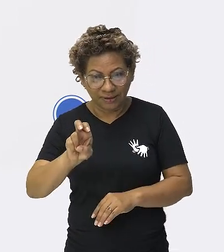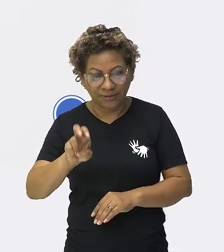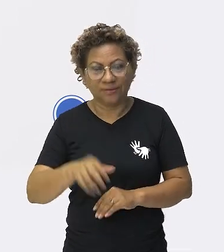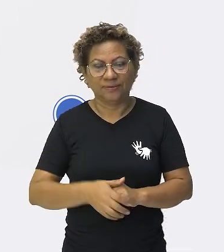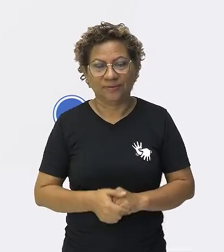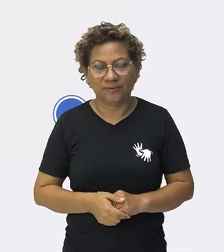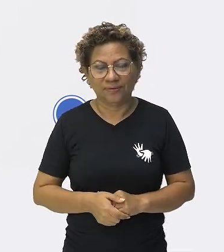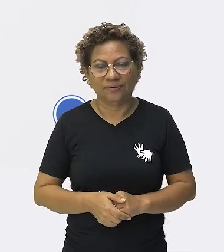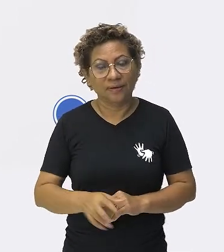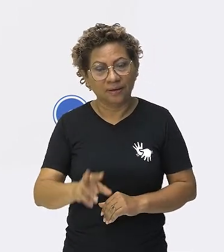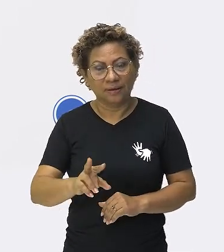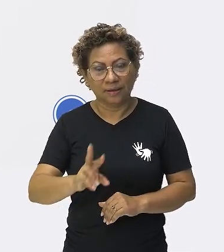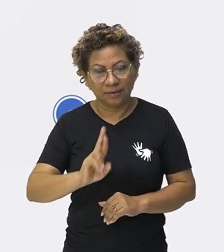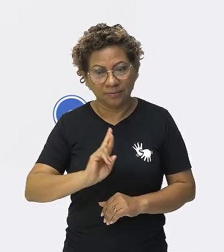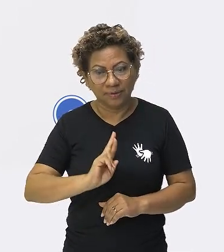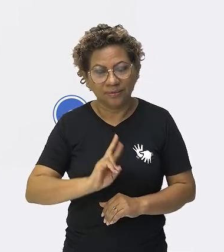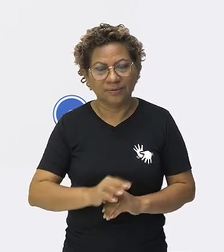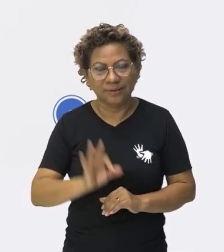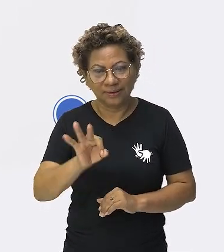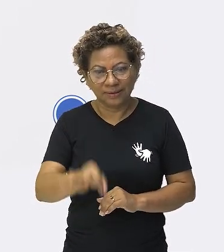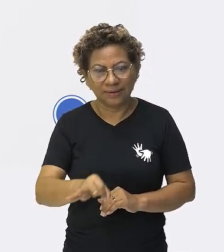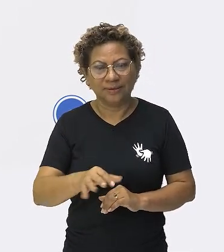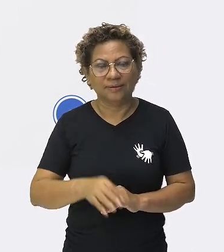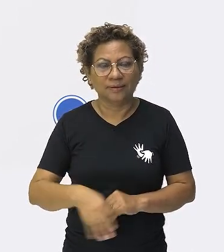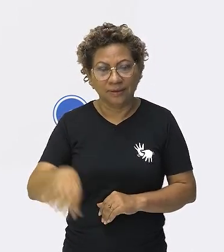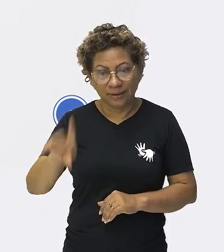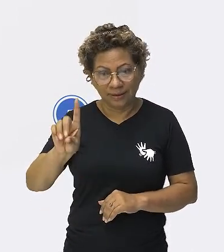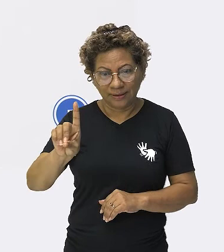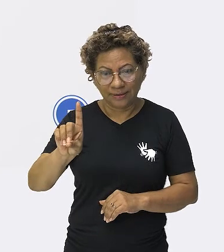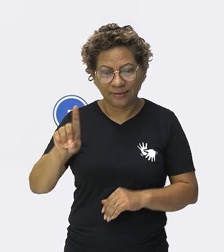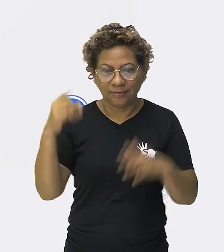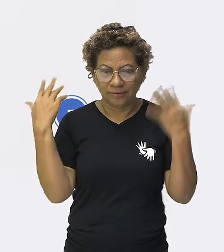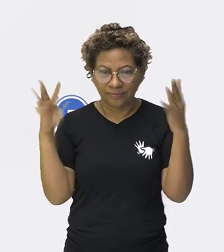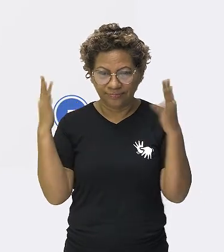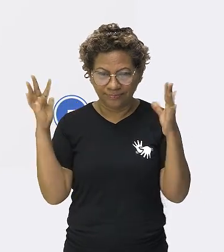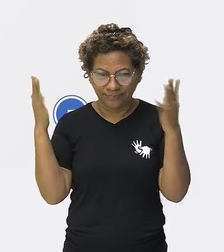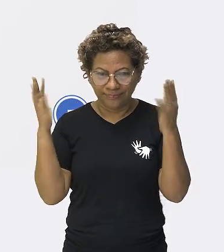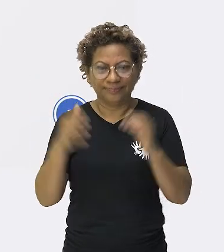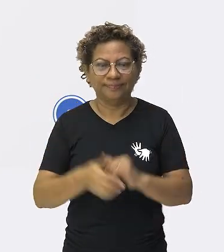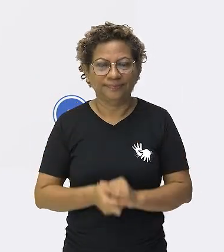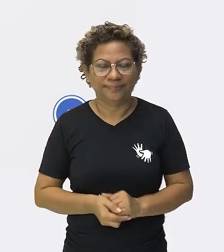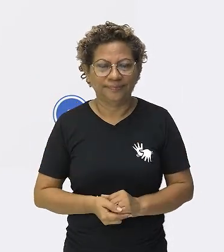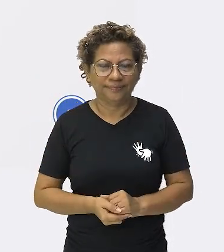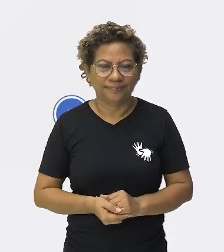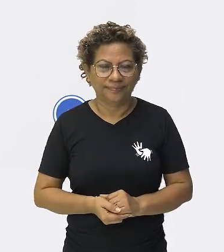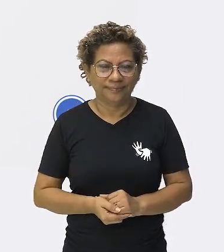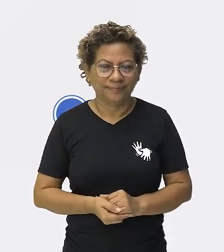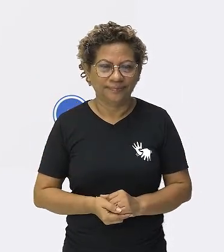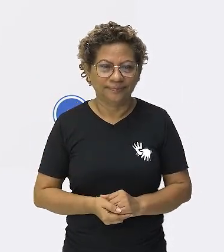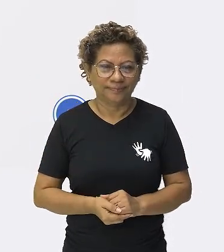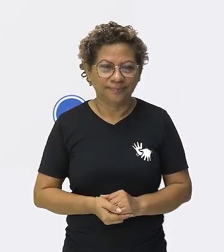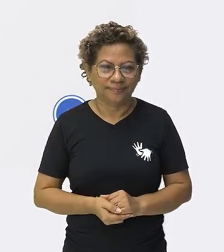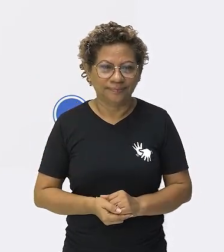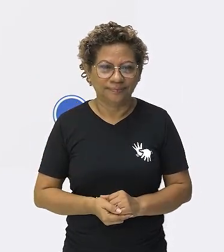a 5, letra D. Vamos ver aqui rapidamente o comentário. Letra D.